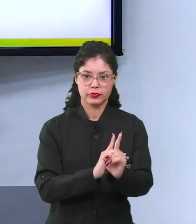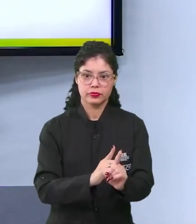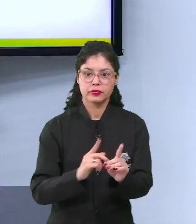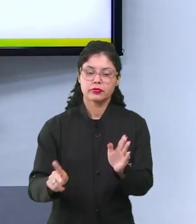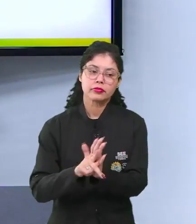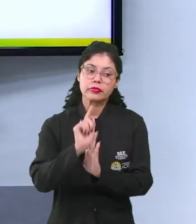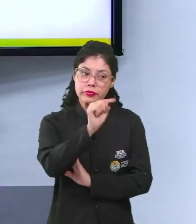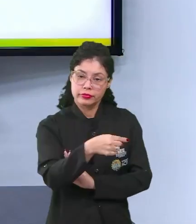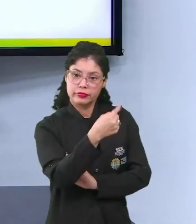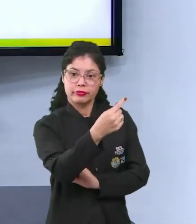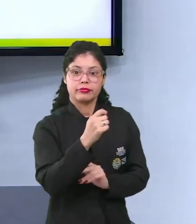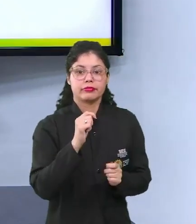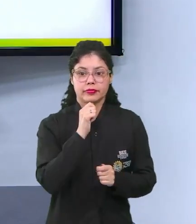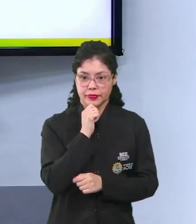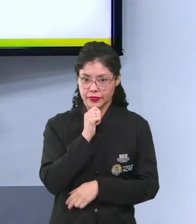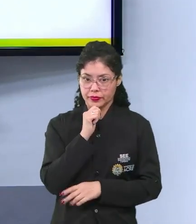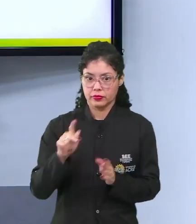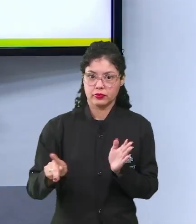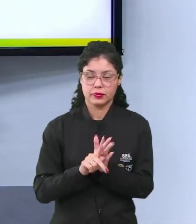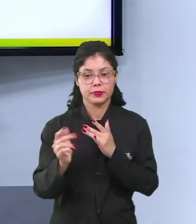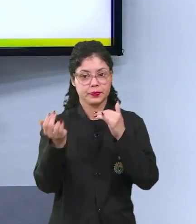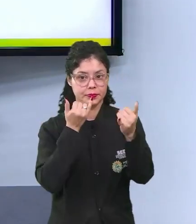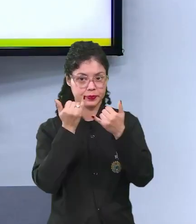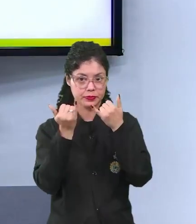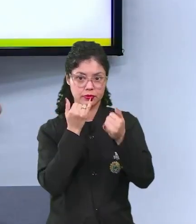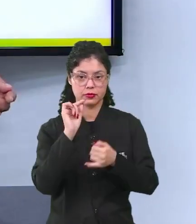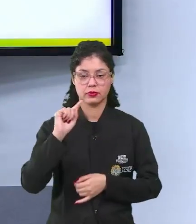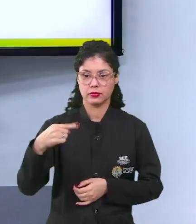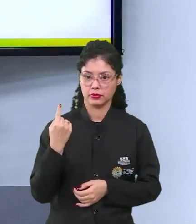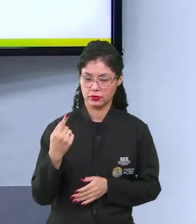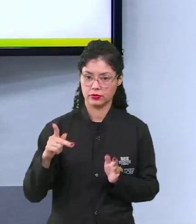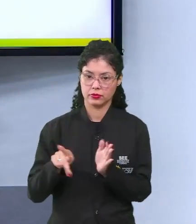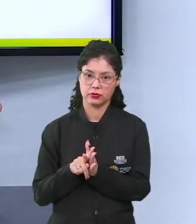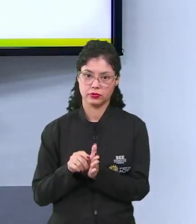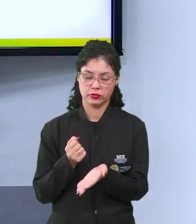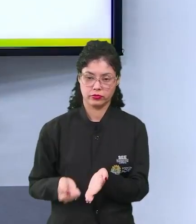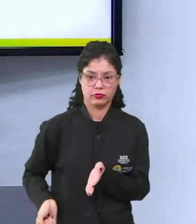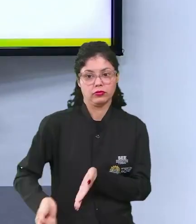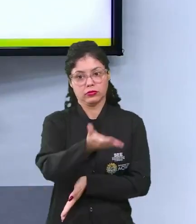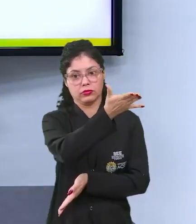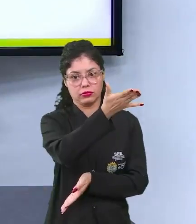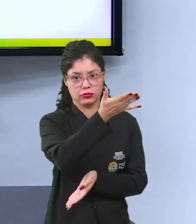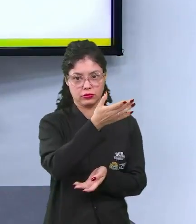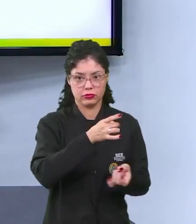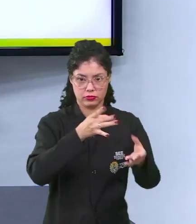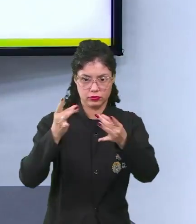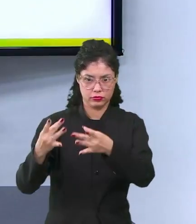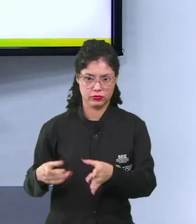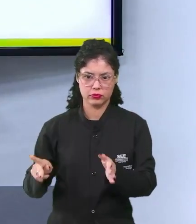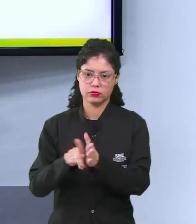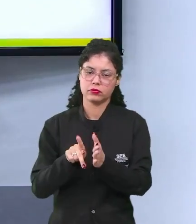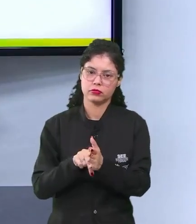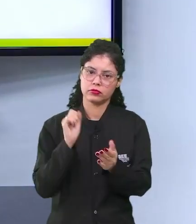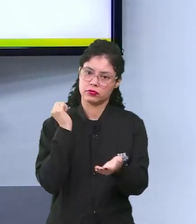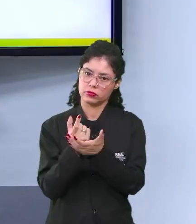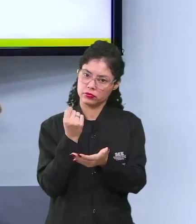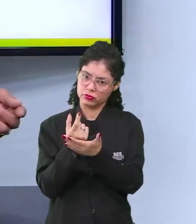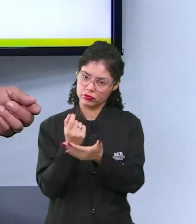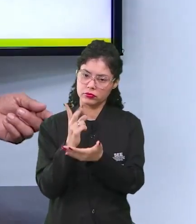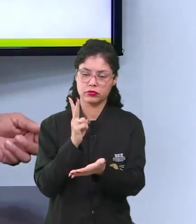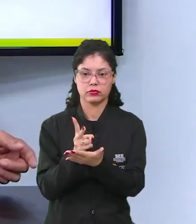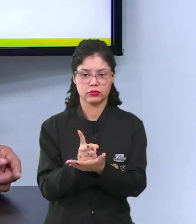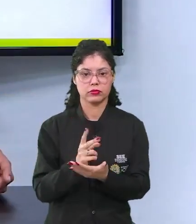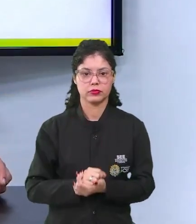ritmo daquilo que é ditado pela propaganda e daquilo que é jogado no mercado para que seja consumido o